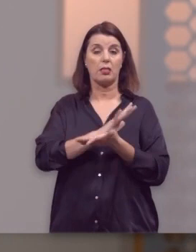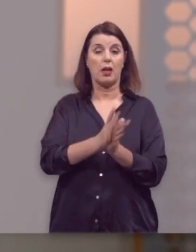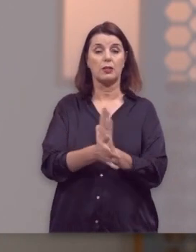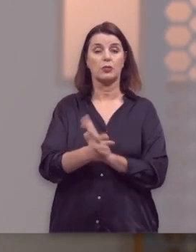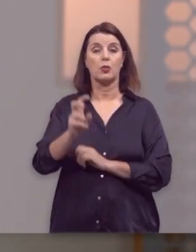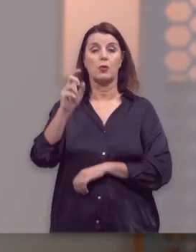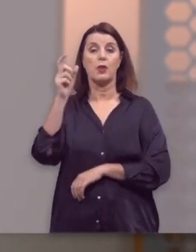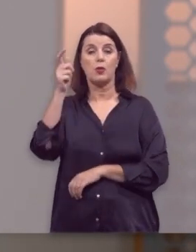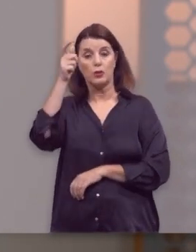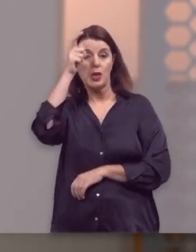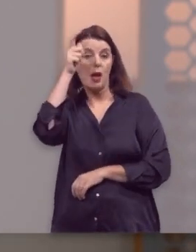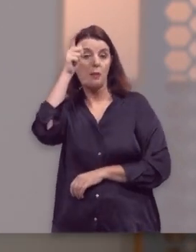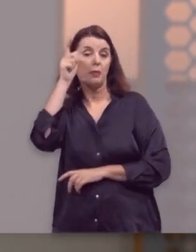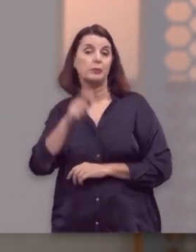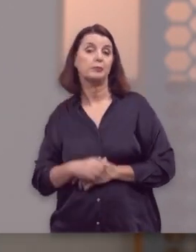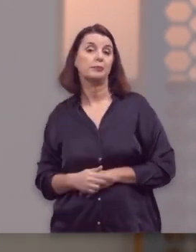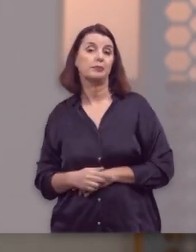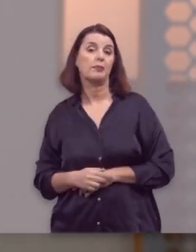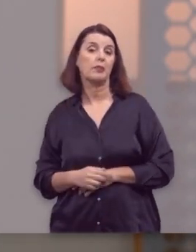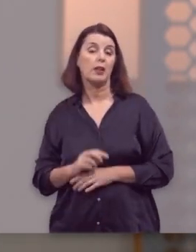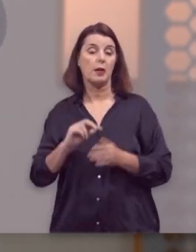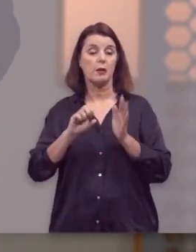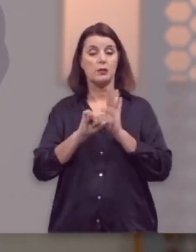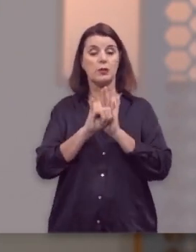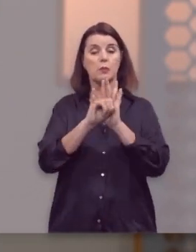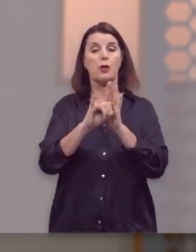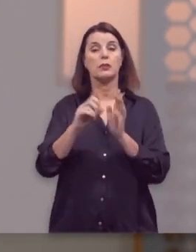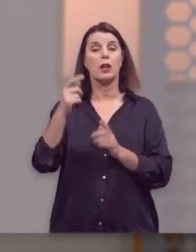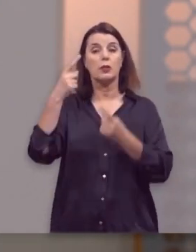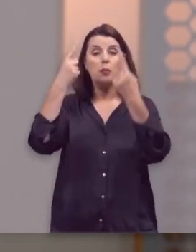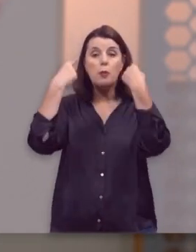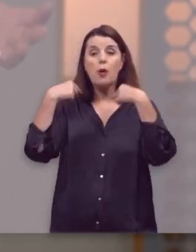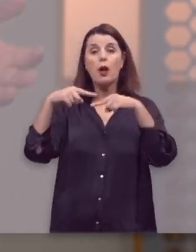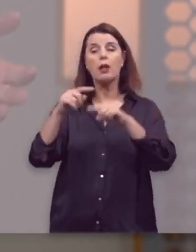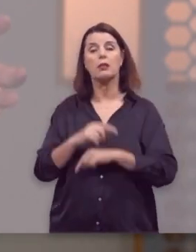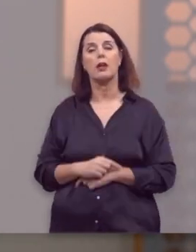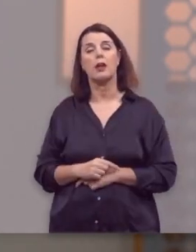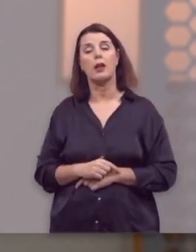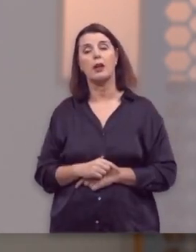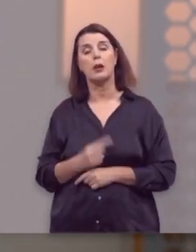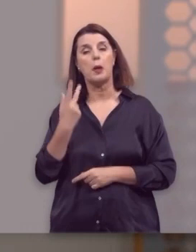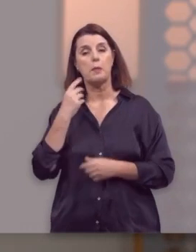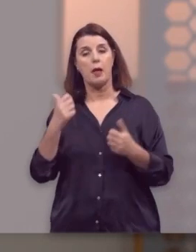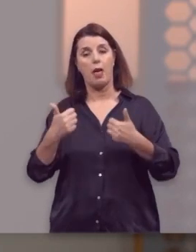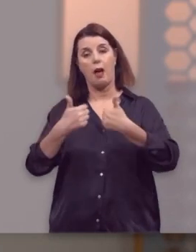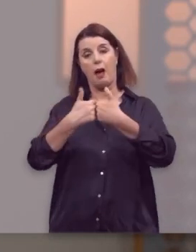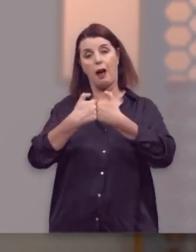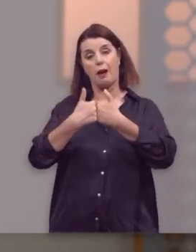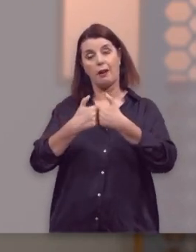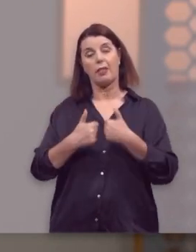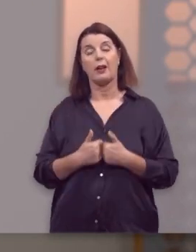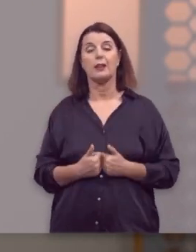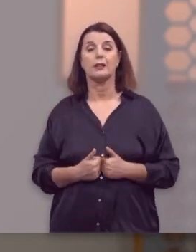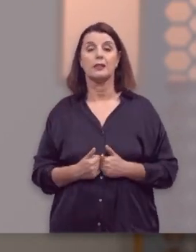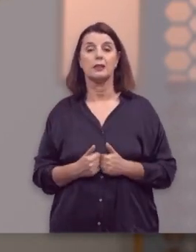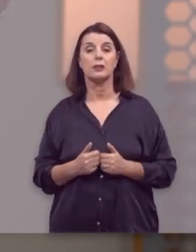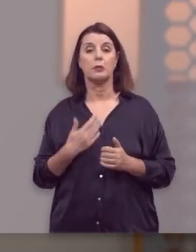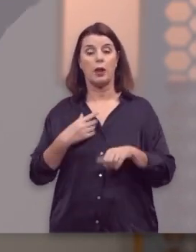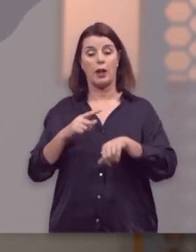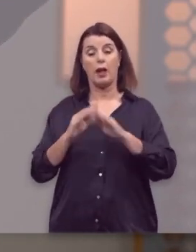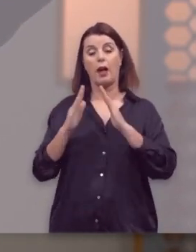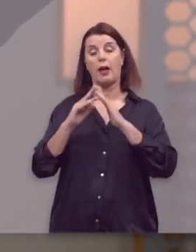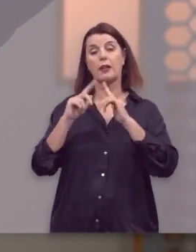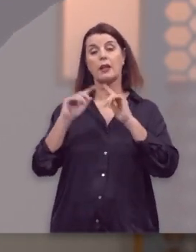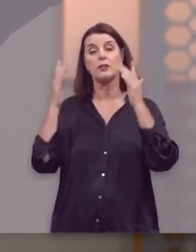serpente. Este é aquele que foi simbolizado pelo Cordeiro da Páscoa, pelo tabernáculo, pela Arca da Aliança, pelo templo,